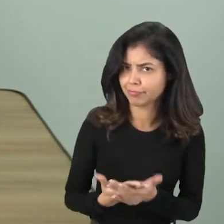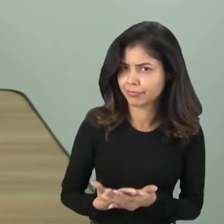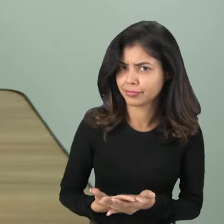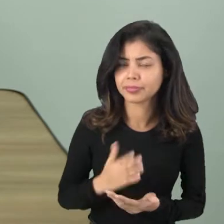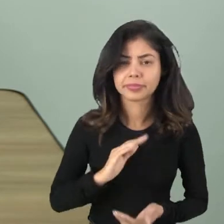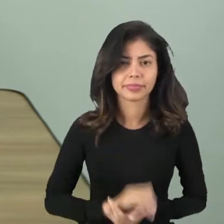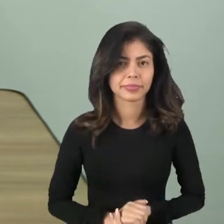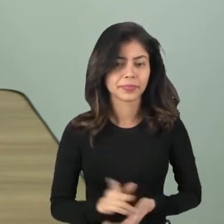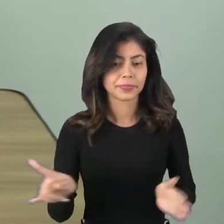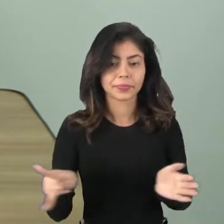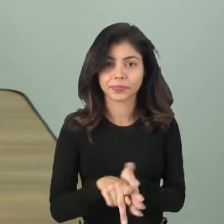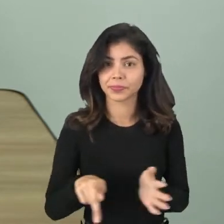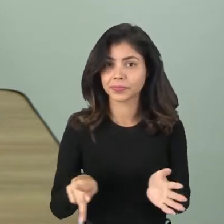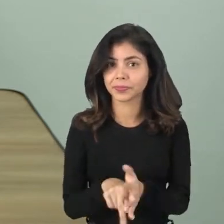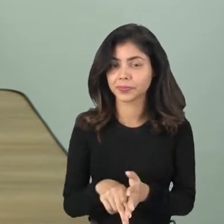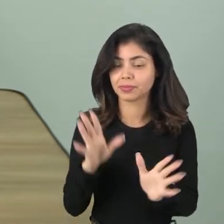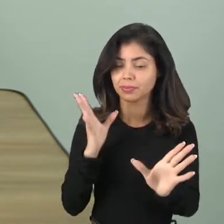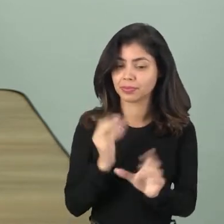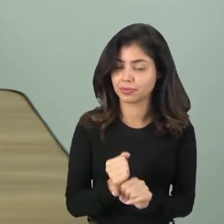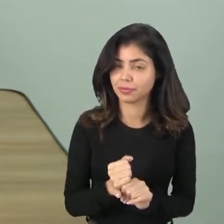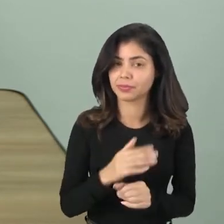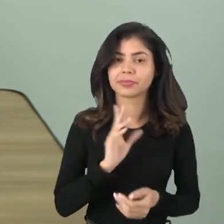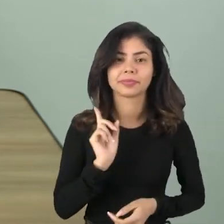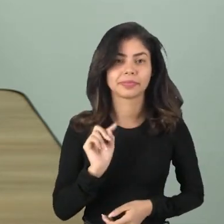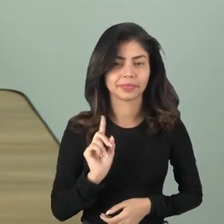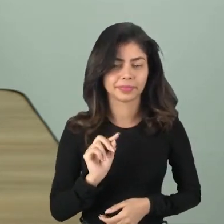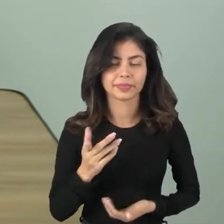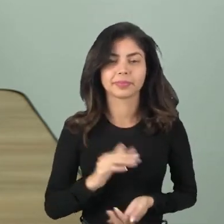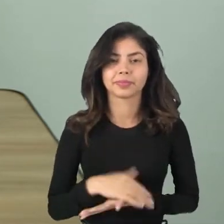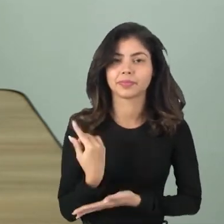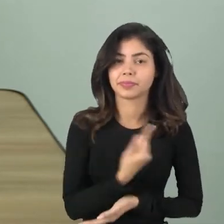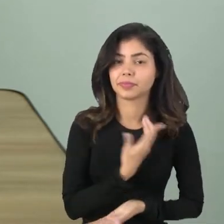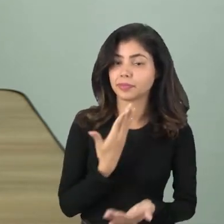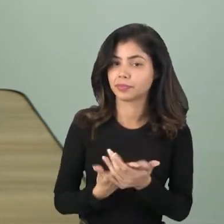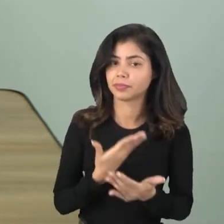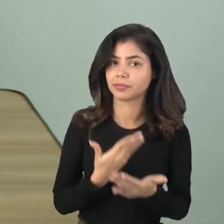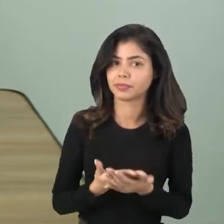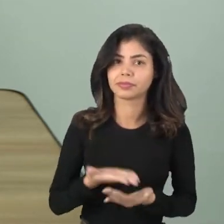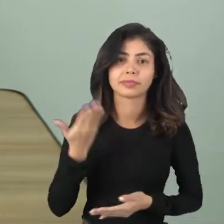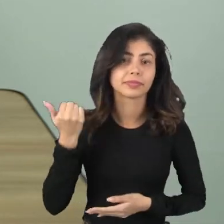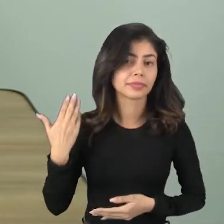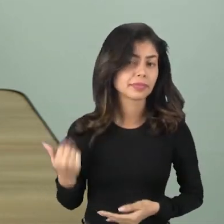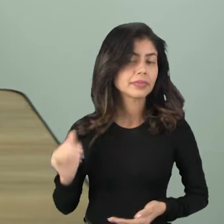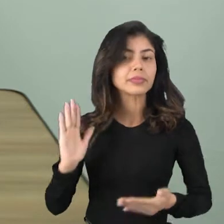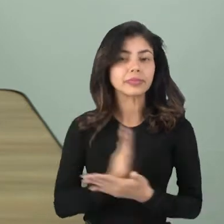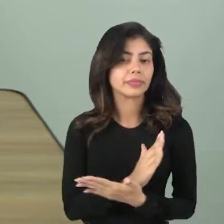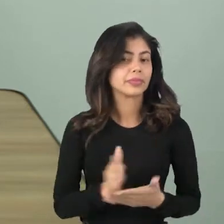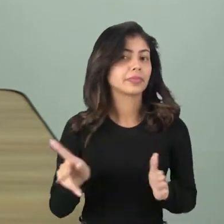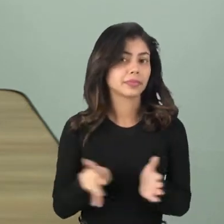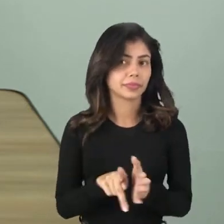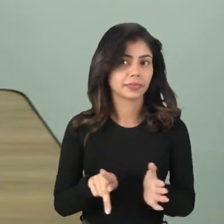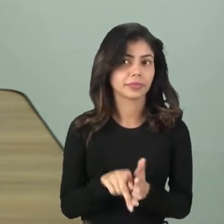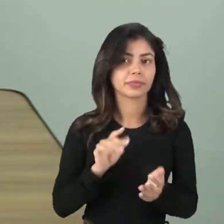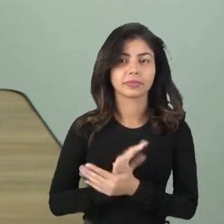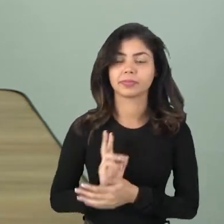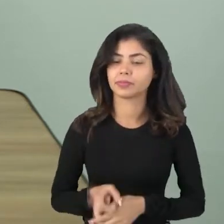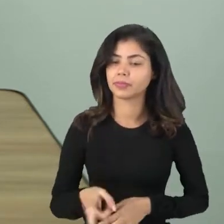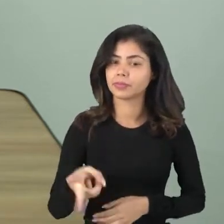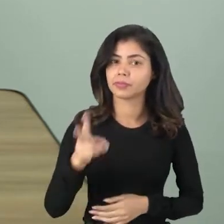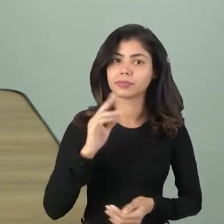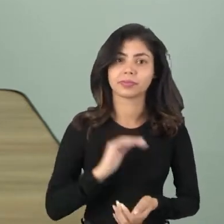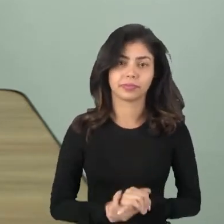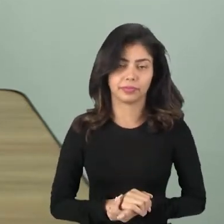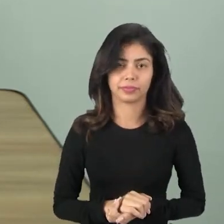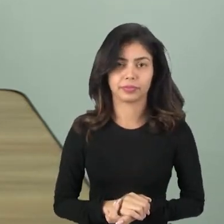estudando propriedades da adição né Nós Já estudamos nas outras aulas algumas propriedades e nós vamos dar